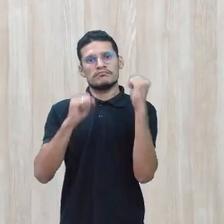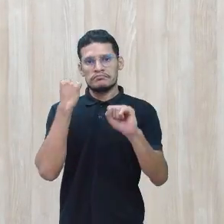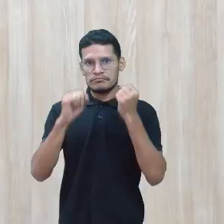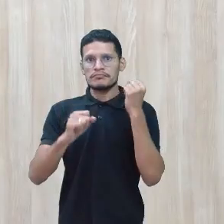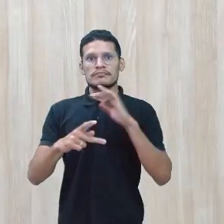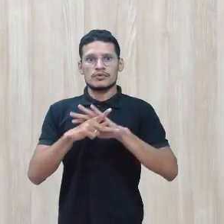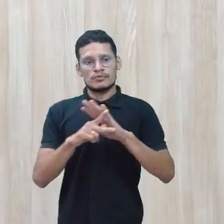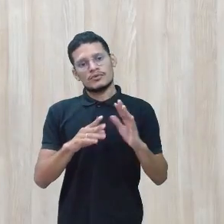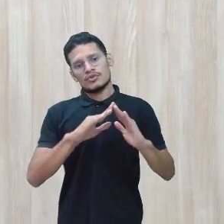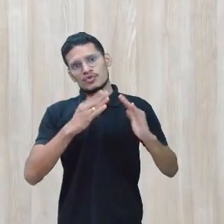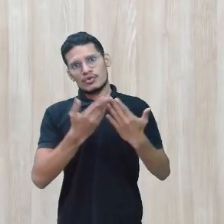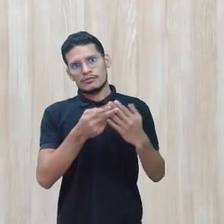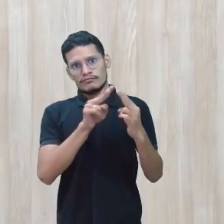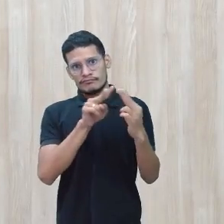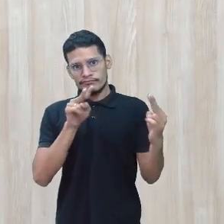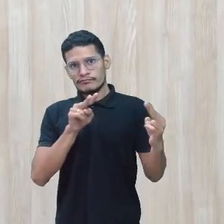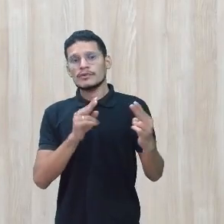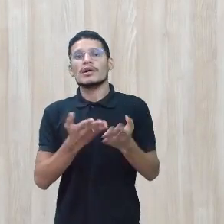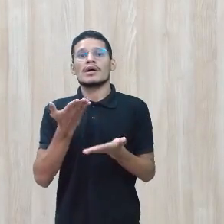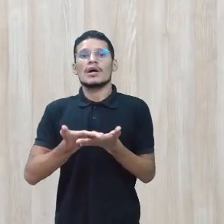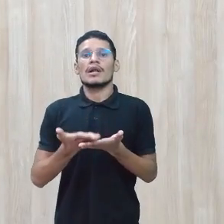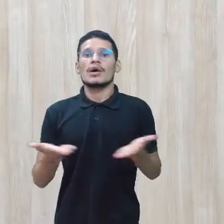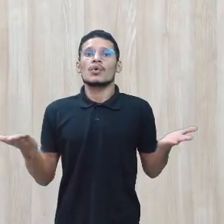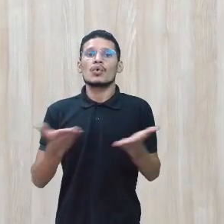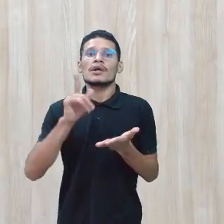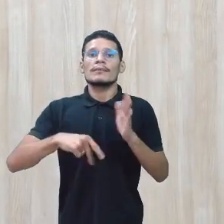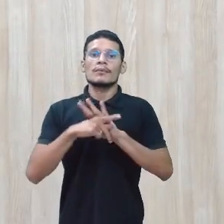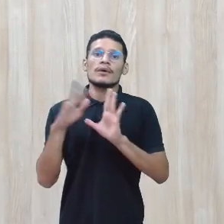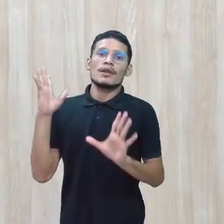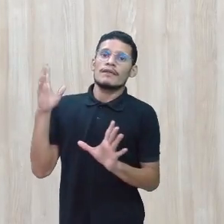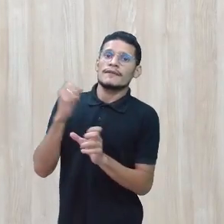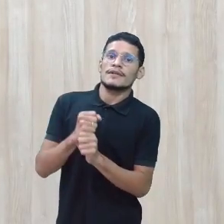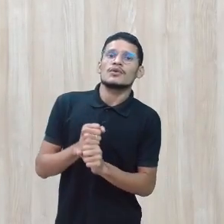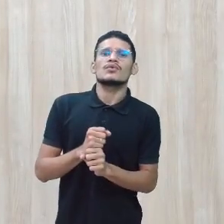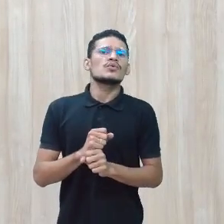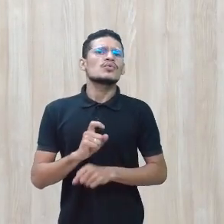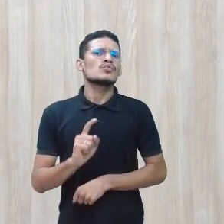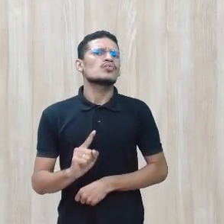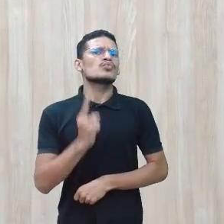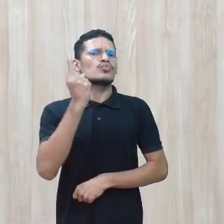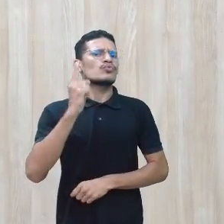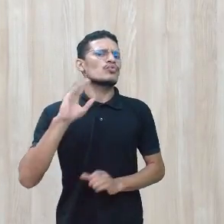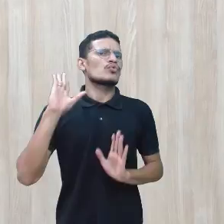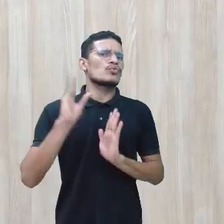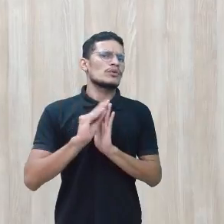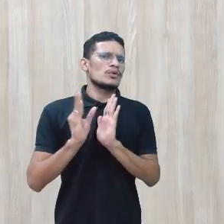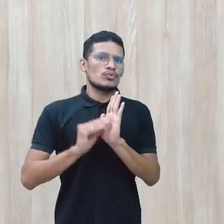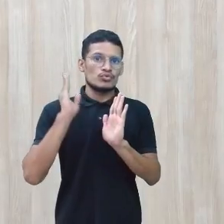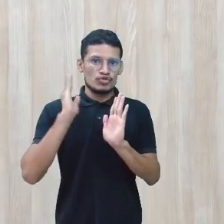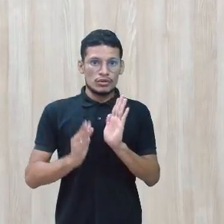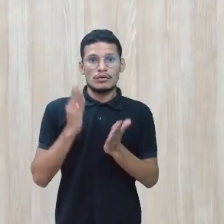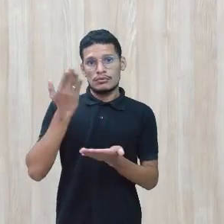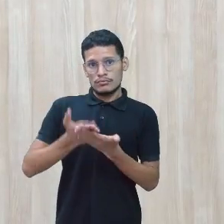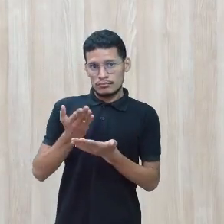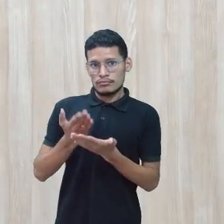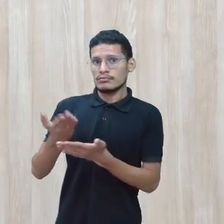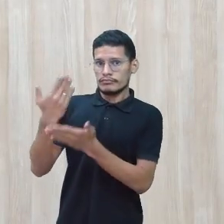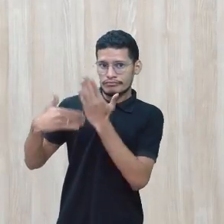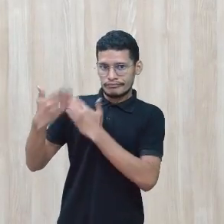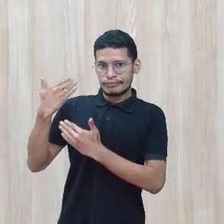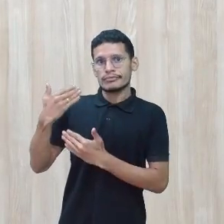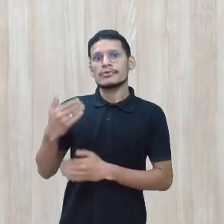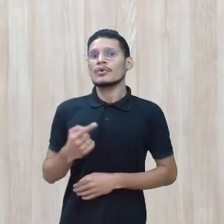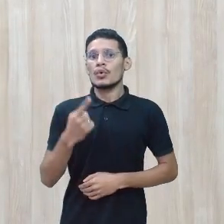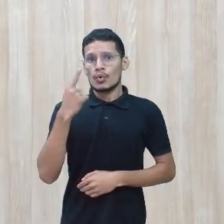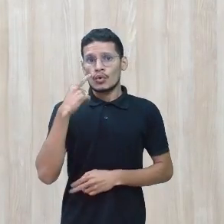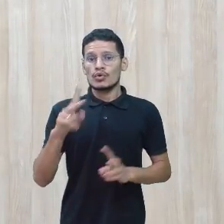aulas digitais, né? E a aula de hoje vai ser uma revisão sobre um dos nossos conteúdos já visto aqui, né? Vai ser